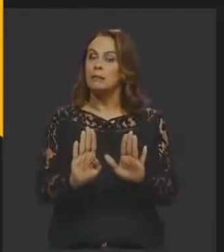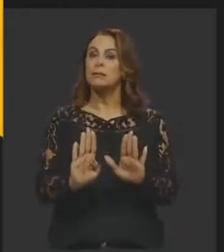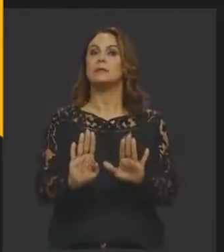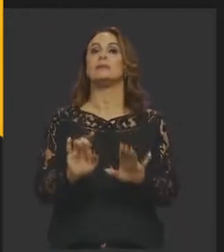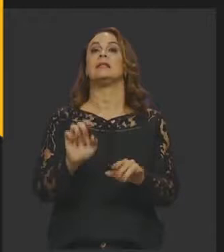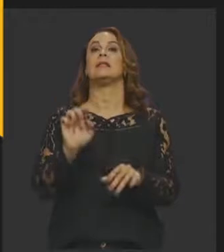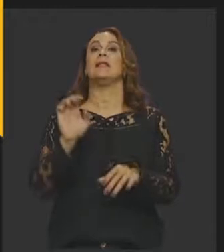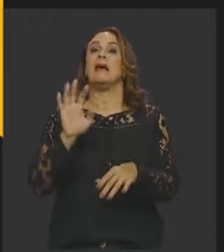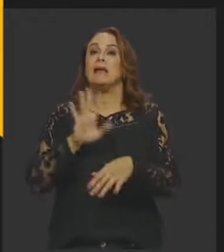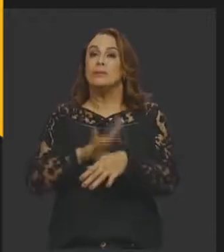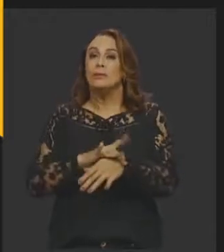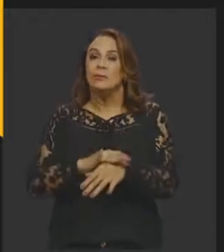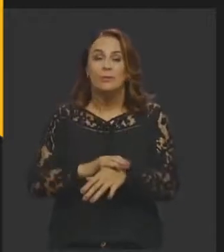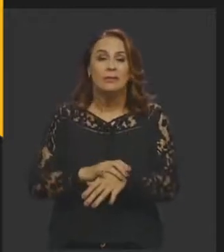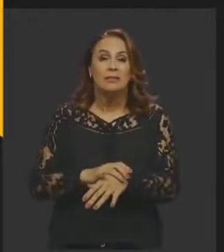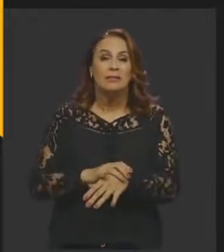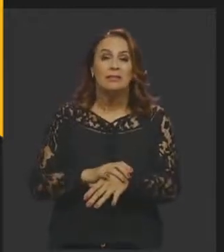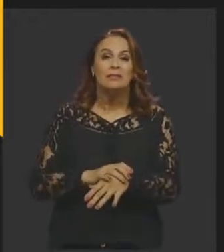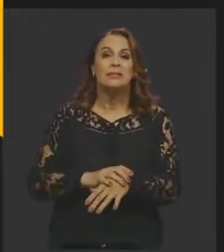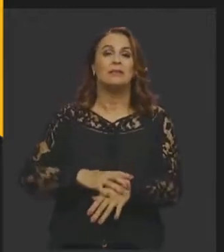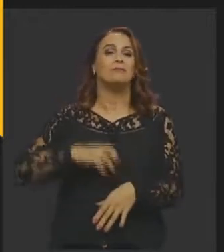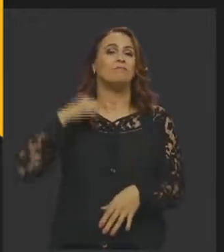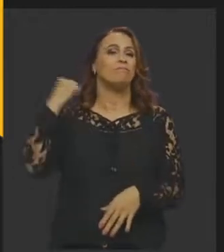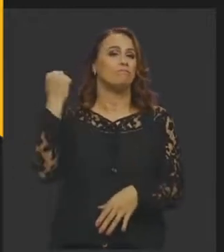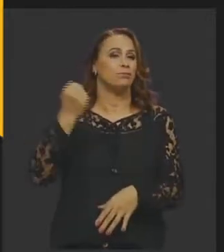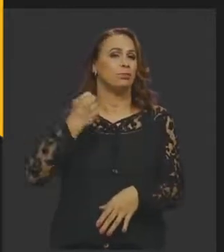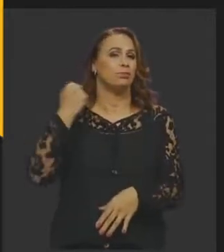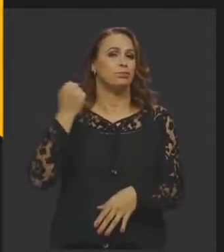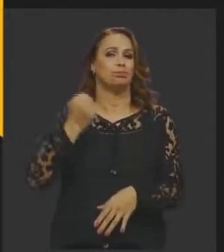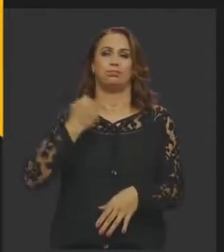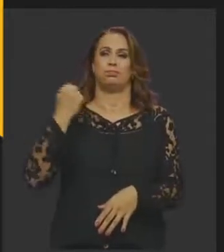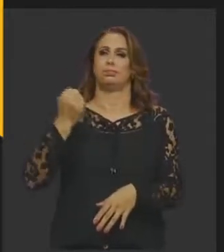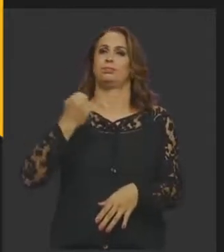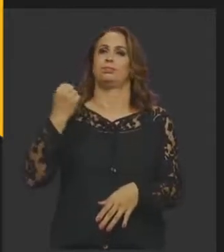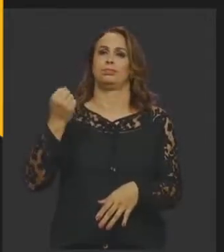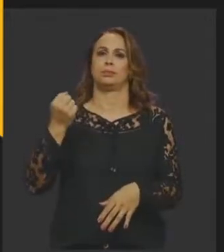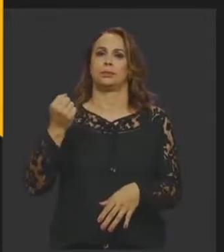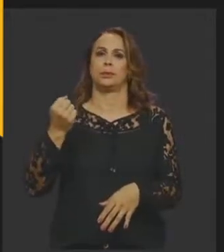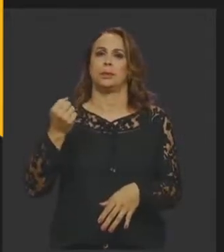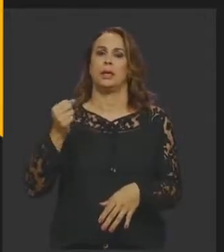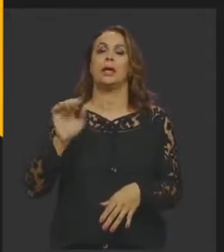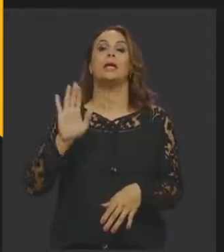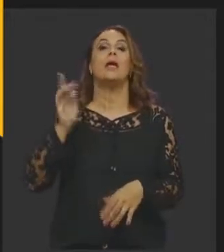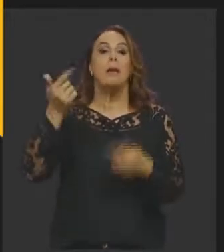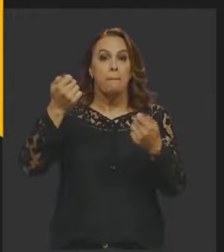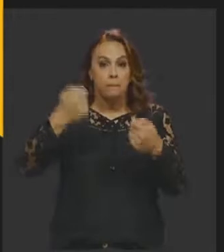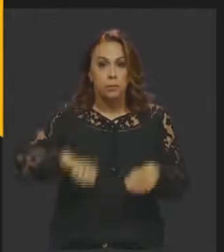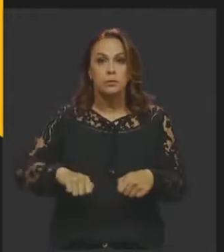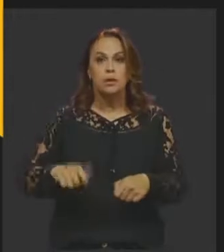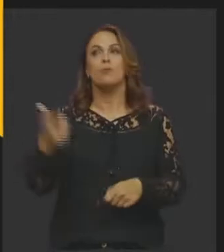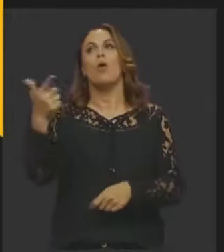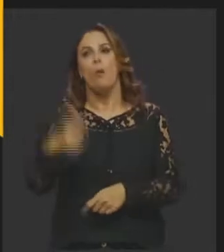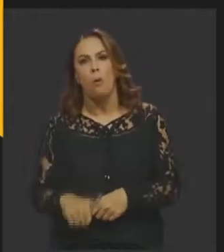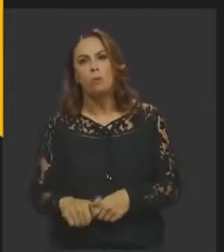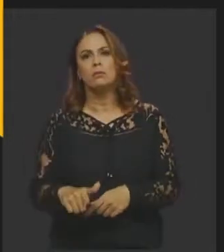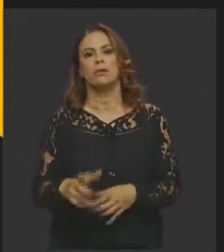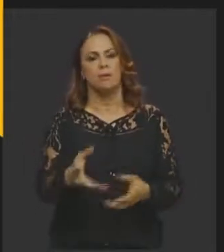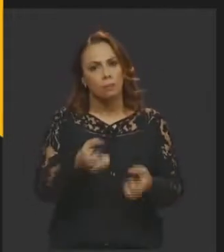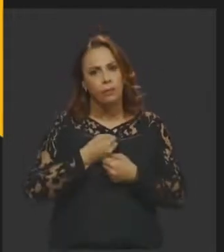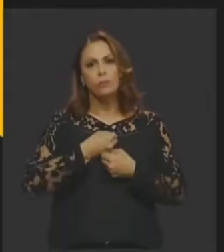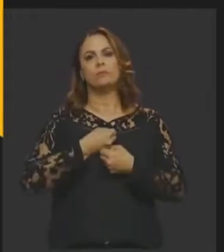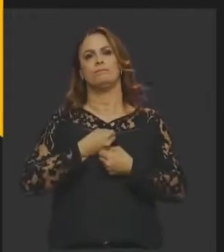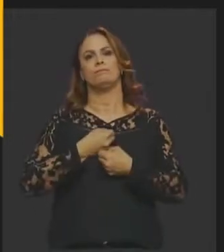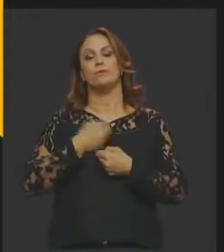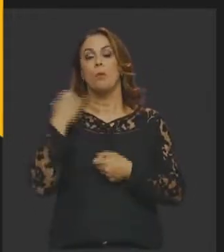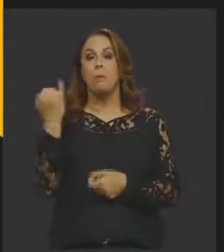vez teve, isso não significa que você não vai adquirir mais a doença. É necessário a vacinação, é